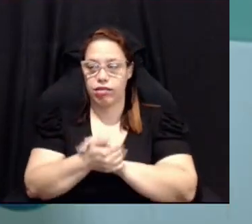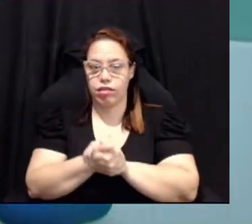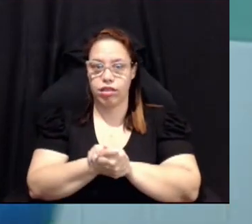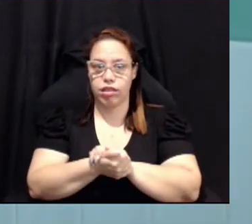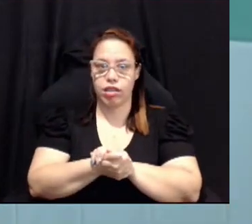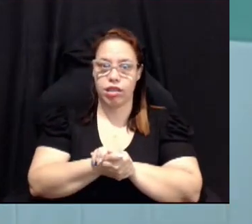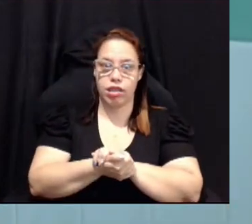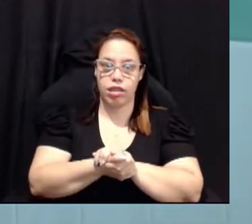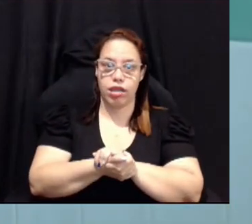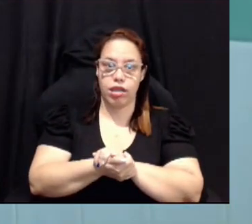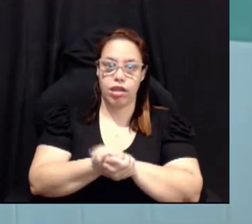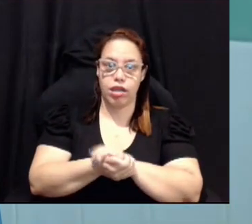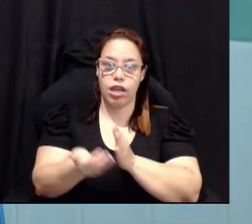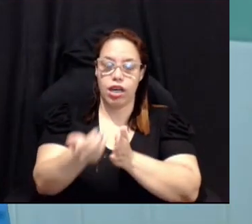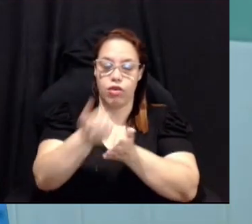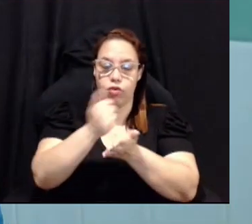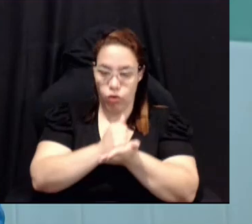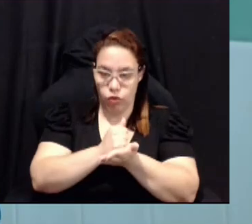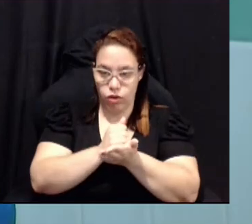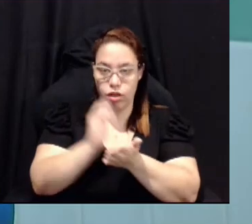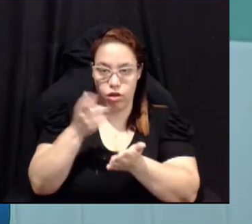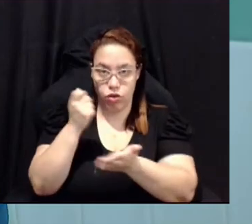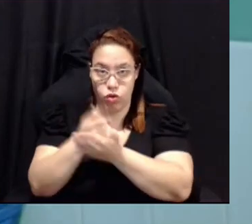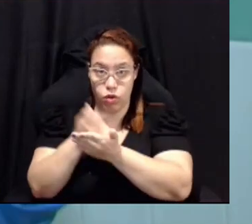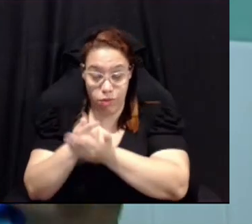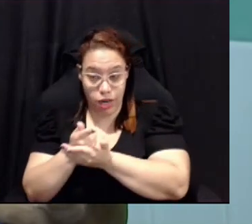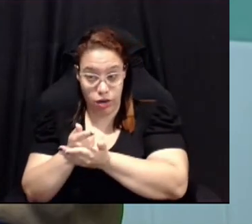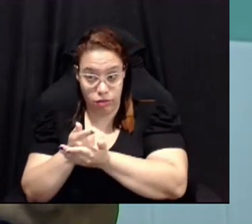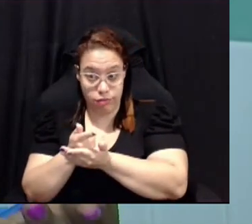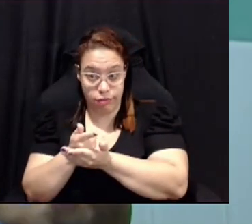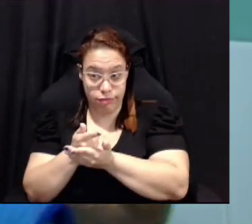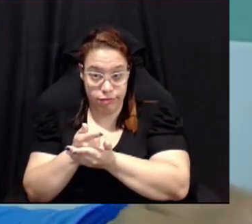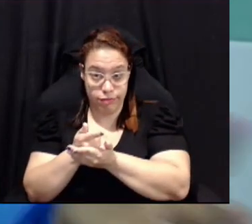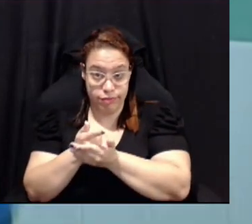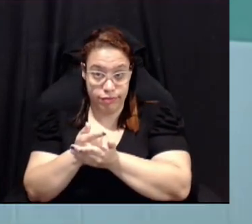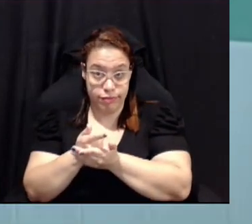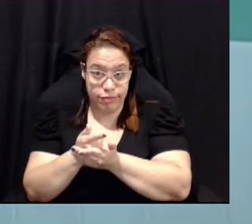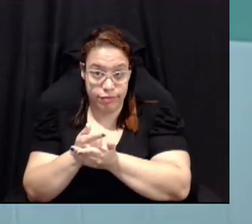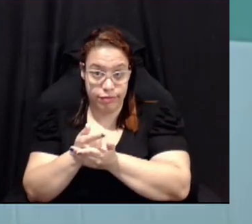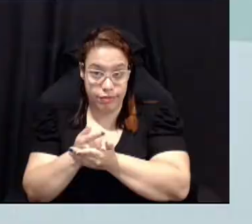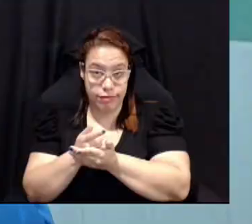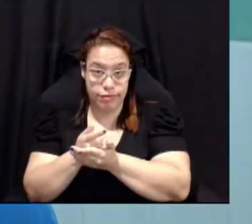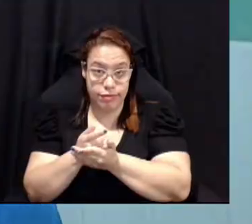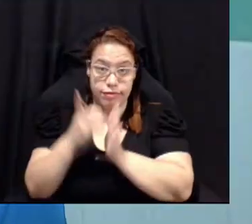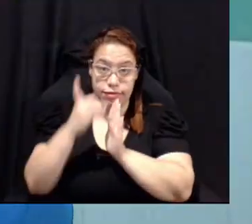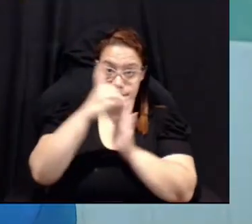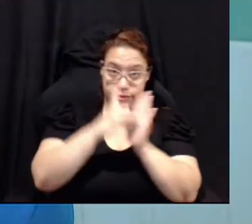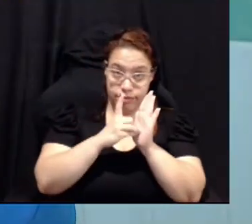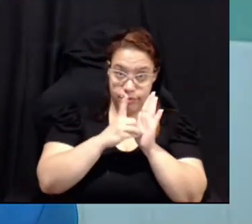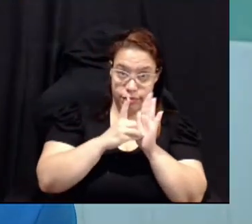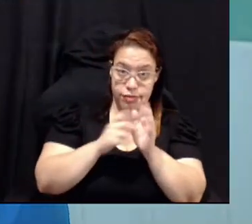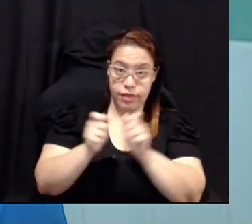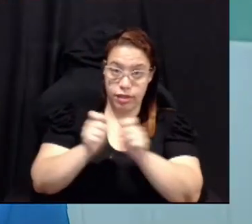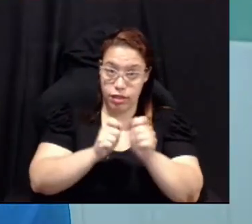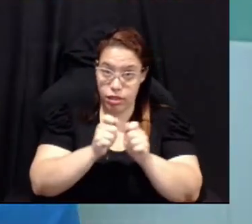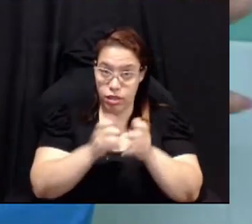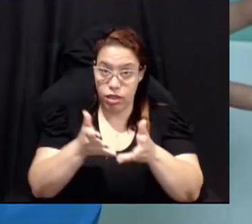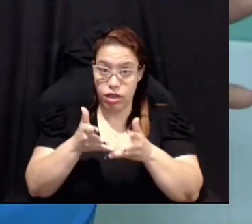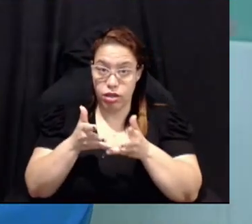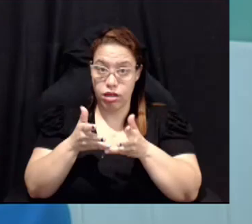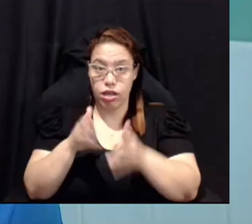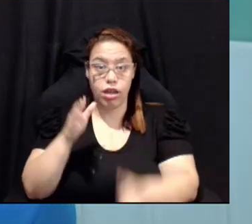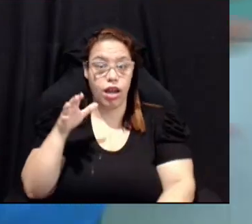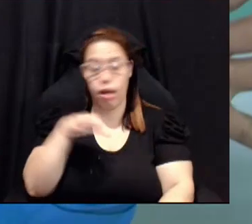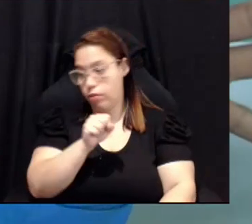apenas restitui o que já foi pago a maior. Então, através dessa declaração, a gente vai fazer esses ajustes. Quem quer receber logo,